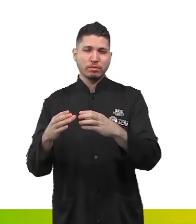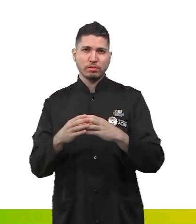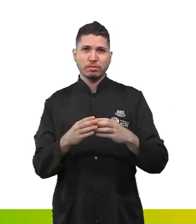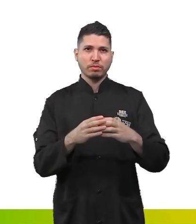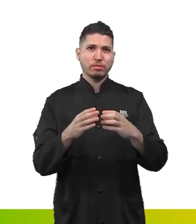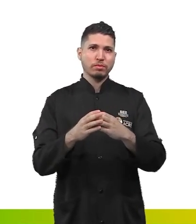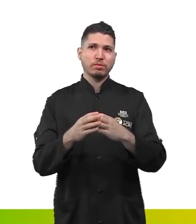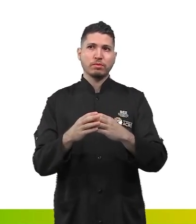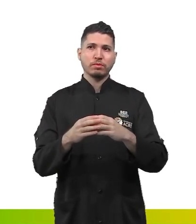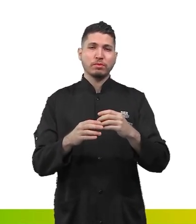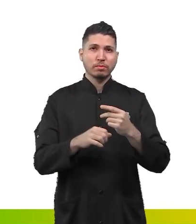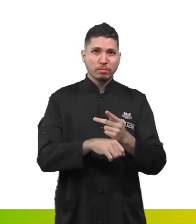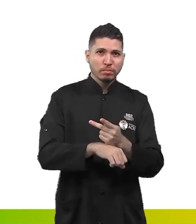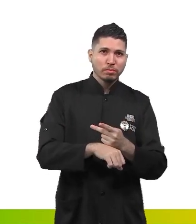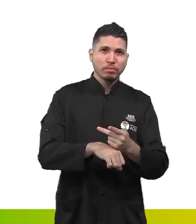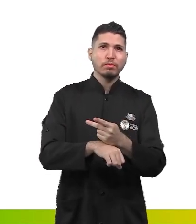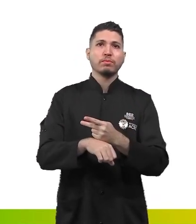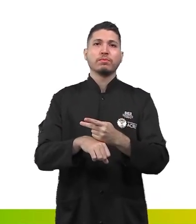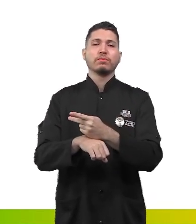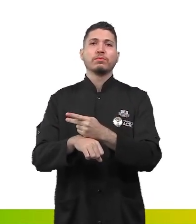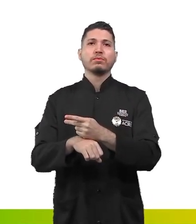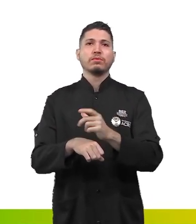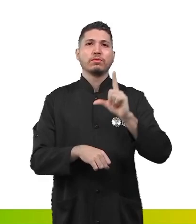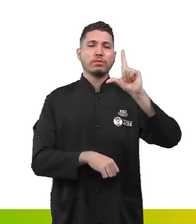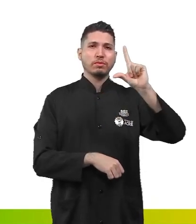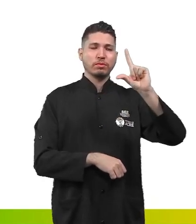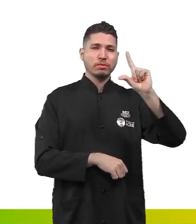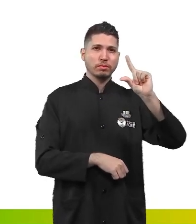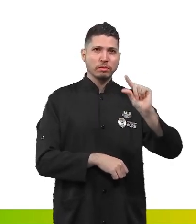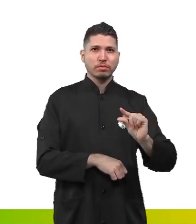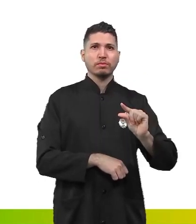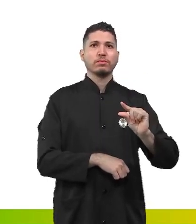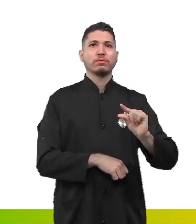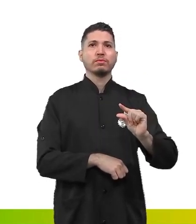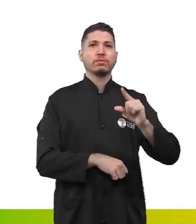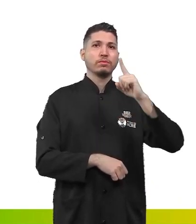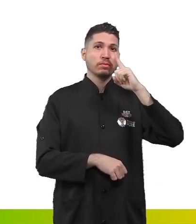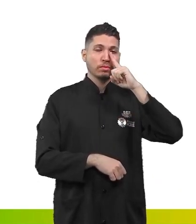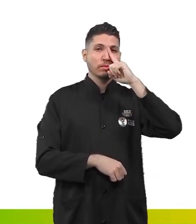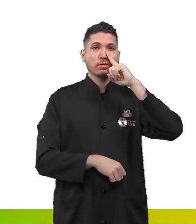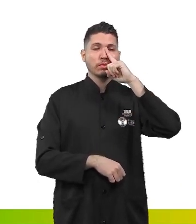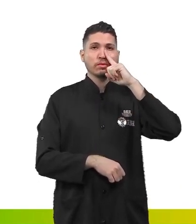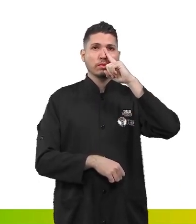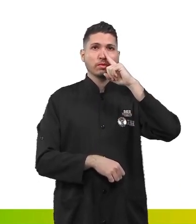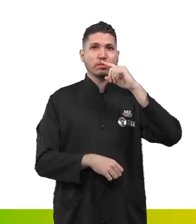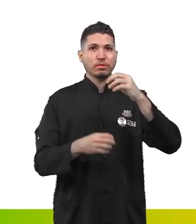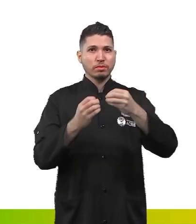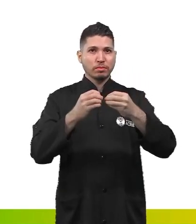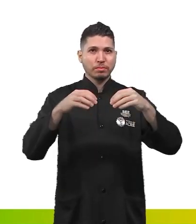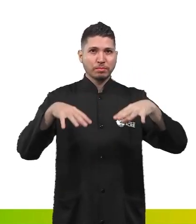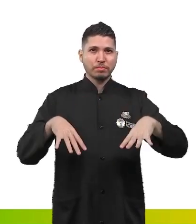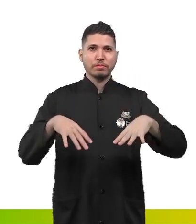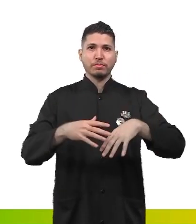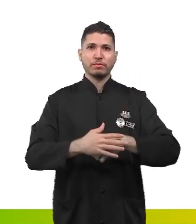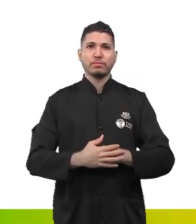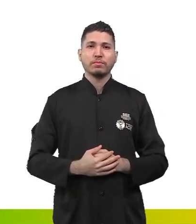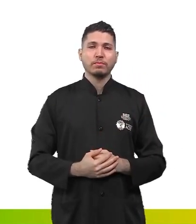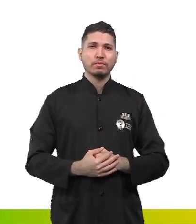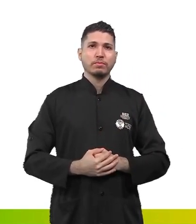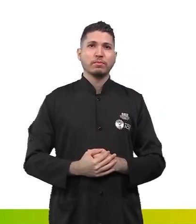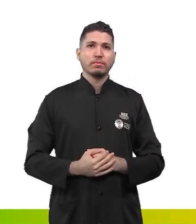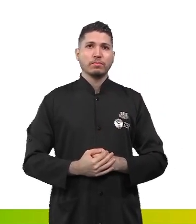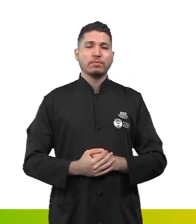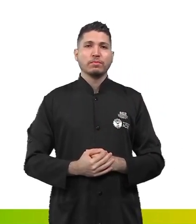de benefícios, reduzindo ao mínimo os danos e riscos. Agora,